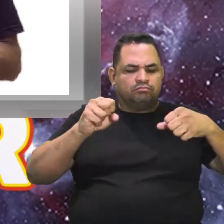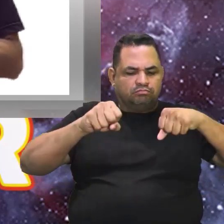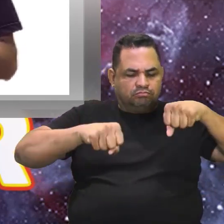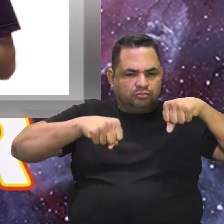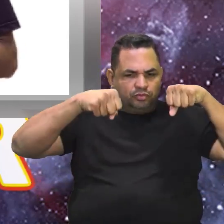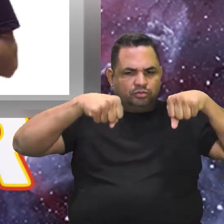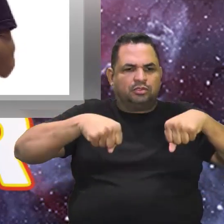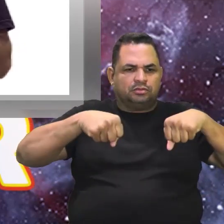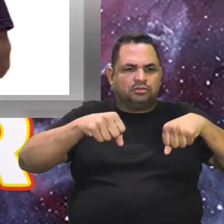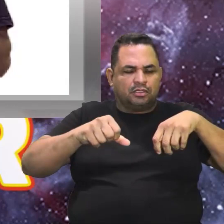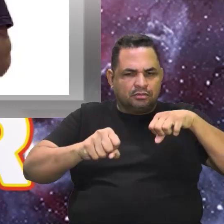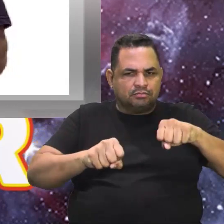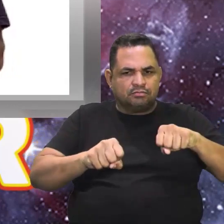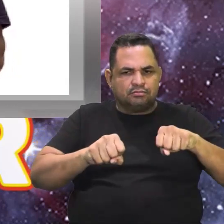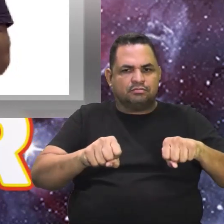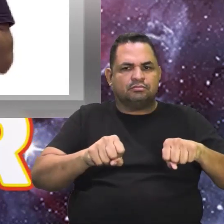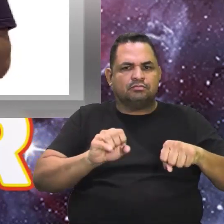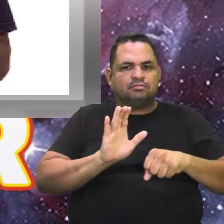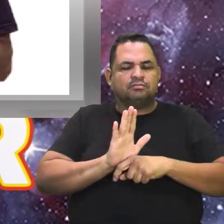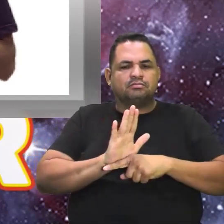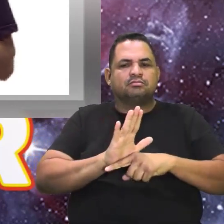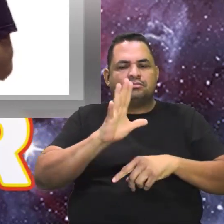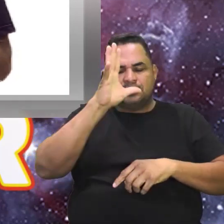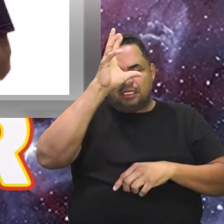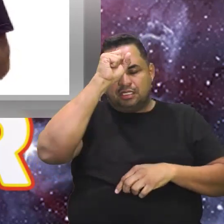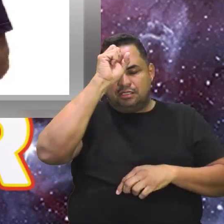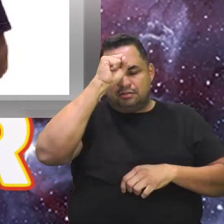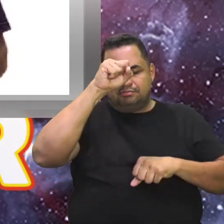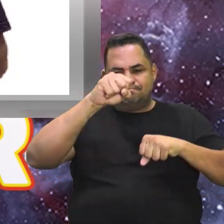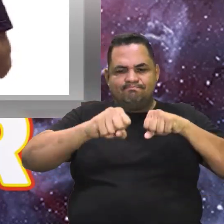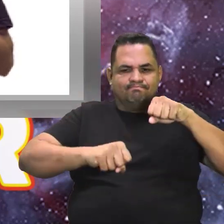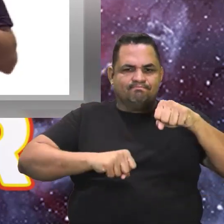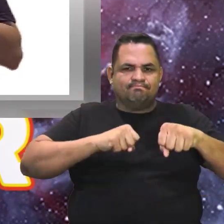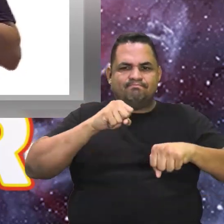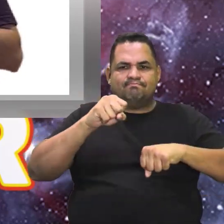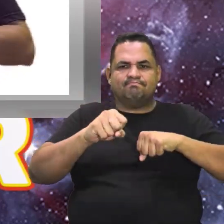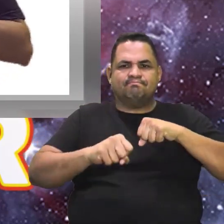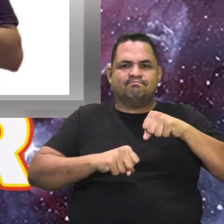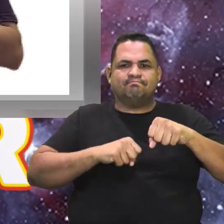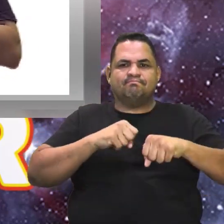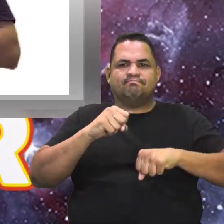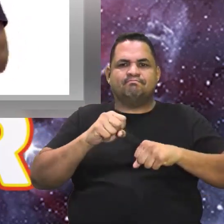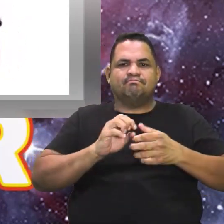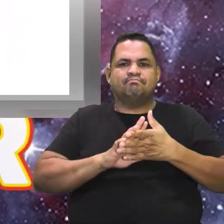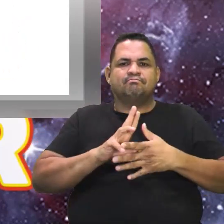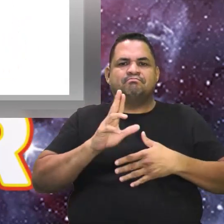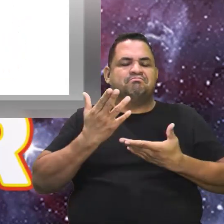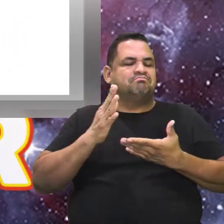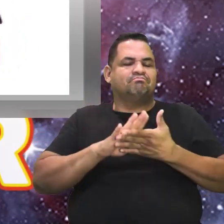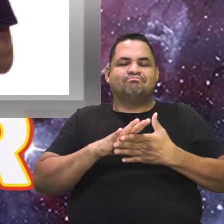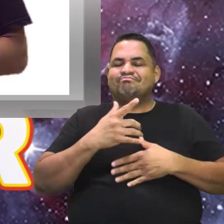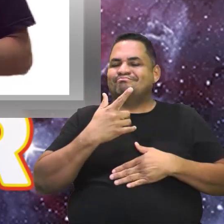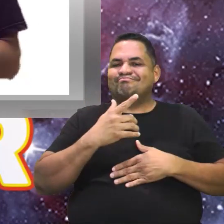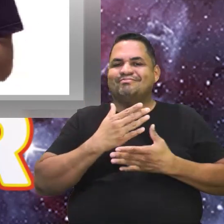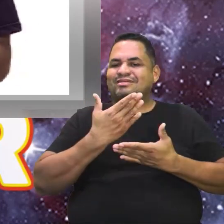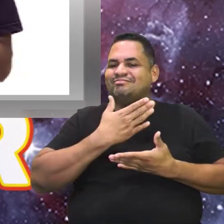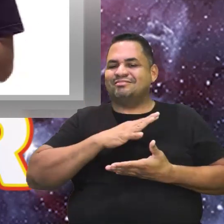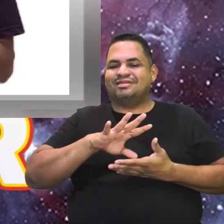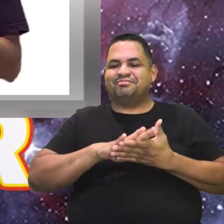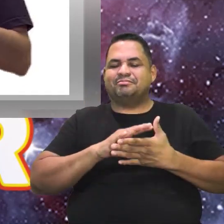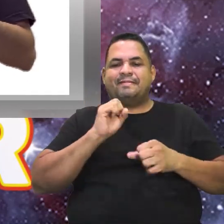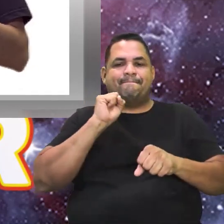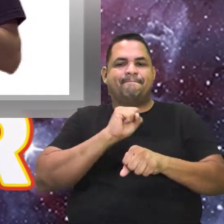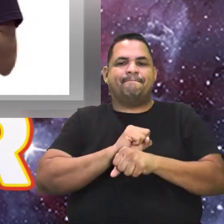para você, vai segurando. Dá uma segurança, né? Aprendeu a andar de bicicleta, ela não vai mais querer parar. Por quê? Porque